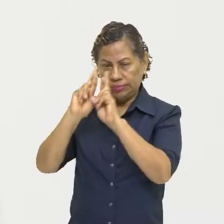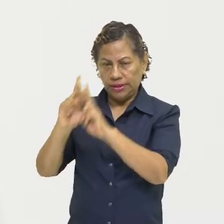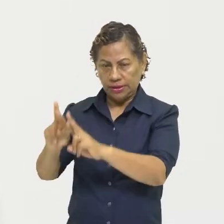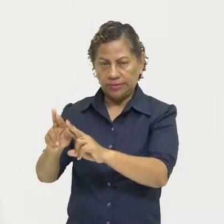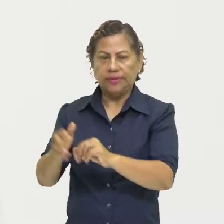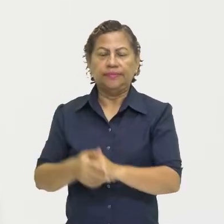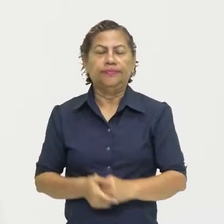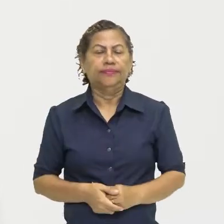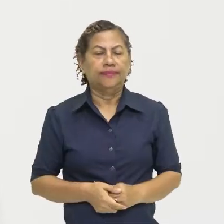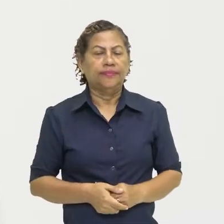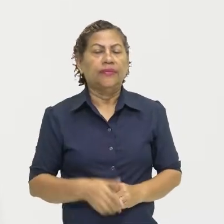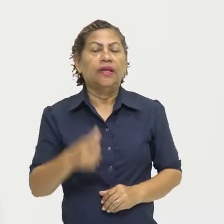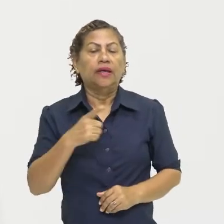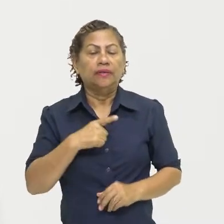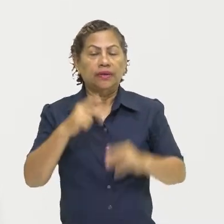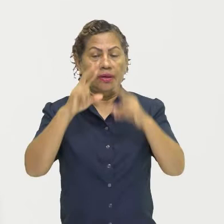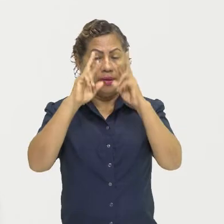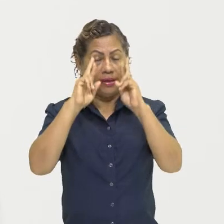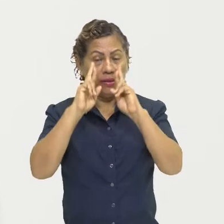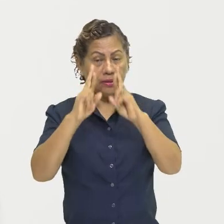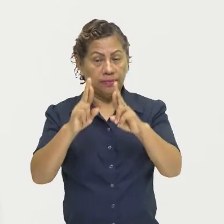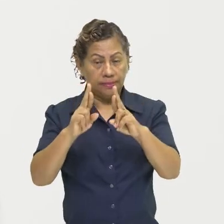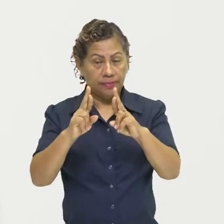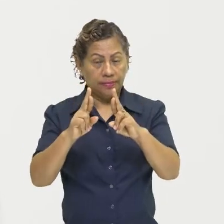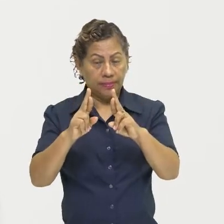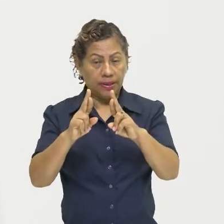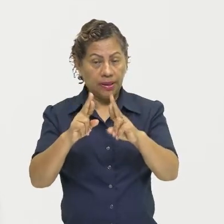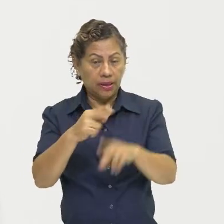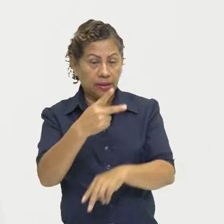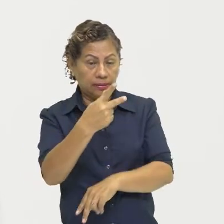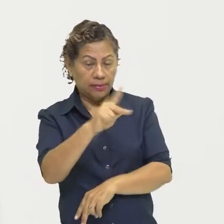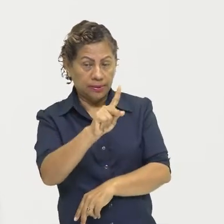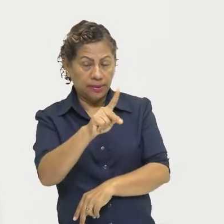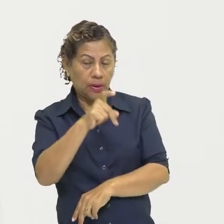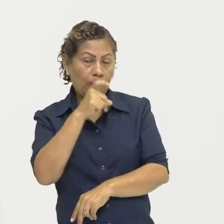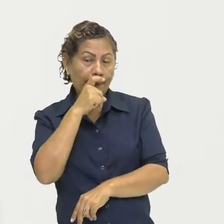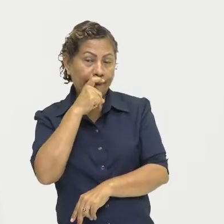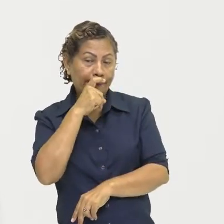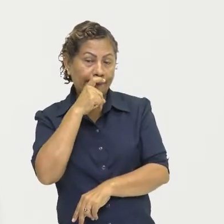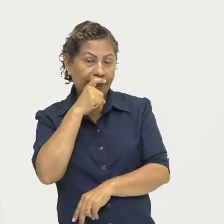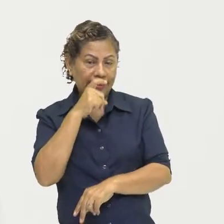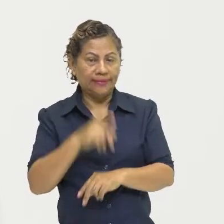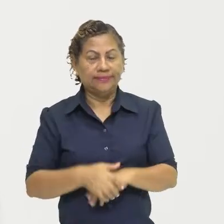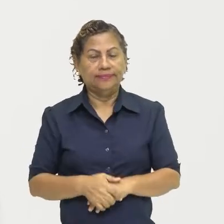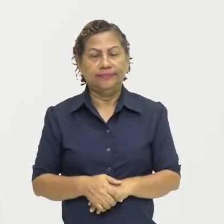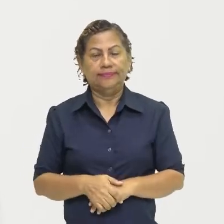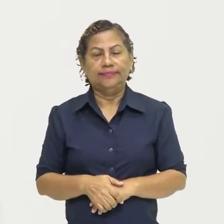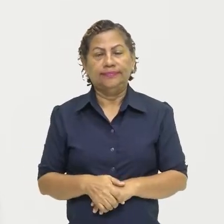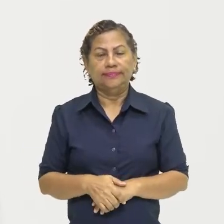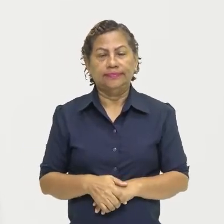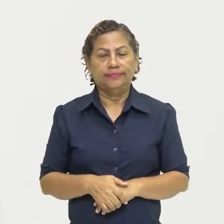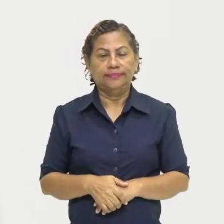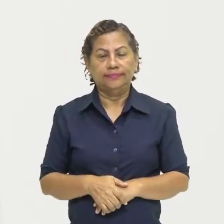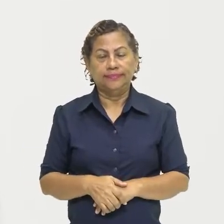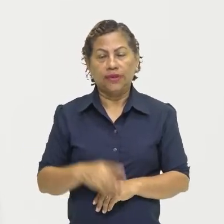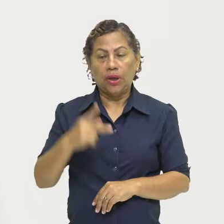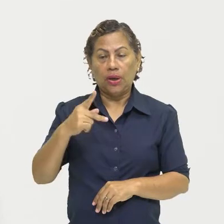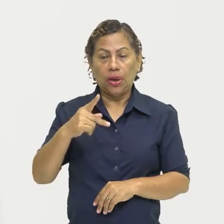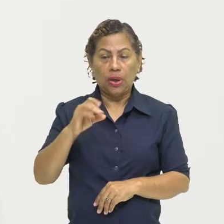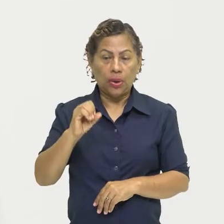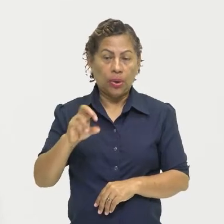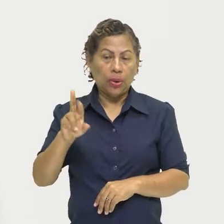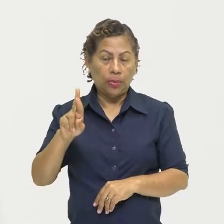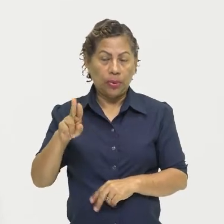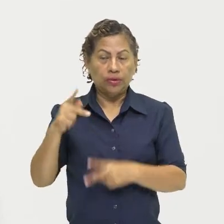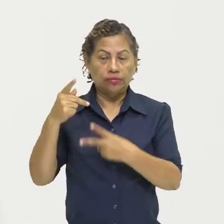respeito por seu pai. Então observe aqui, ó, a preposição regendo a